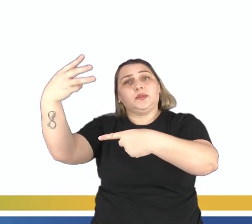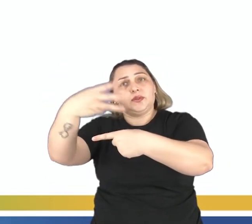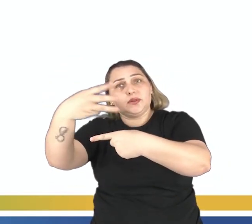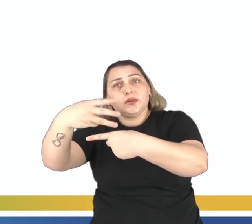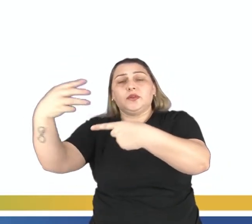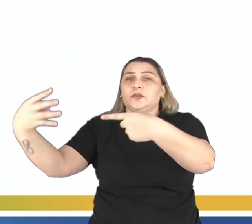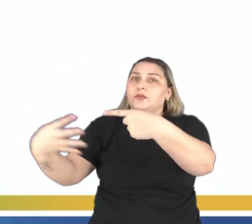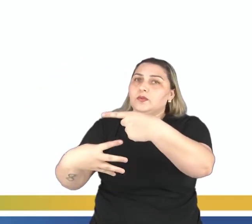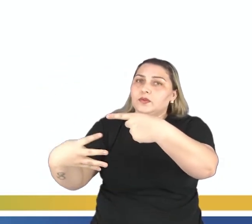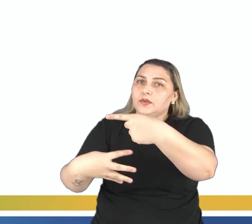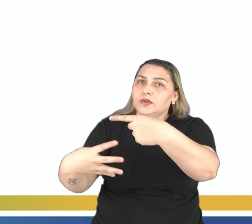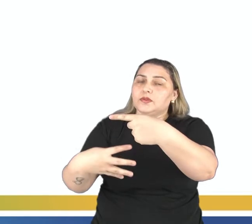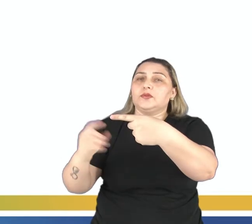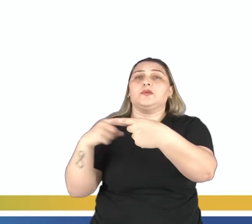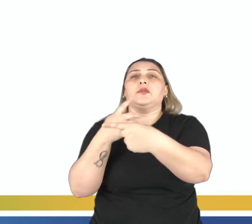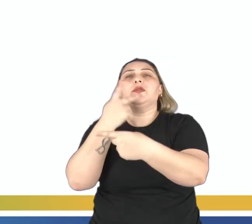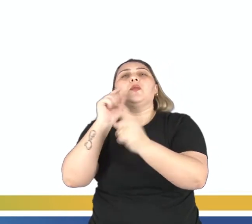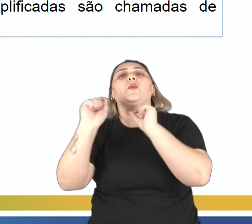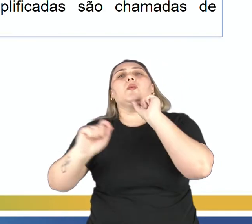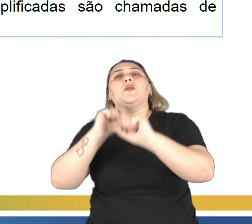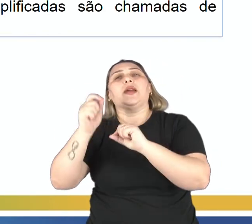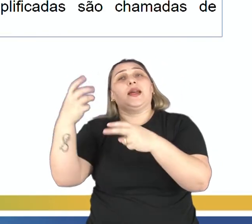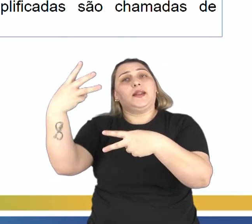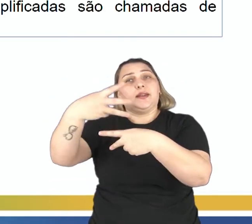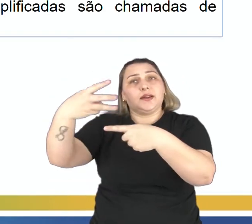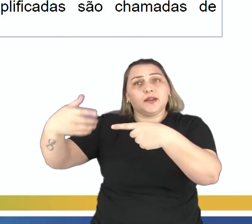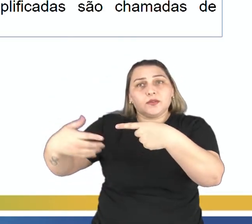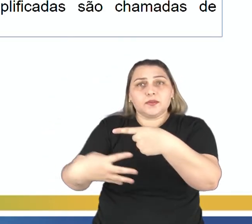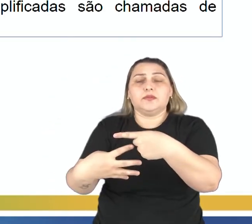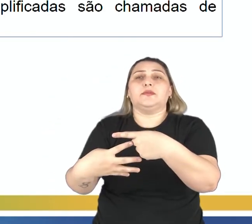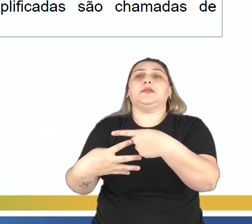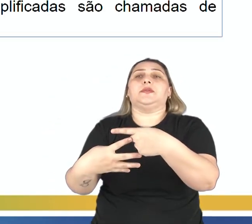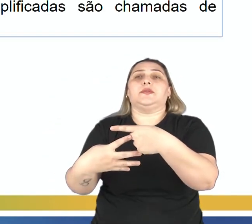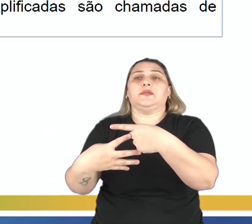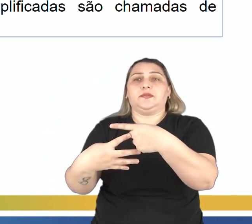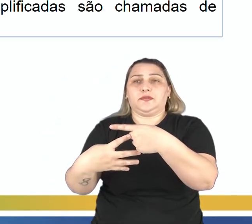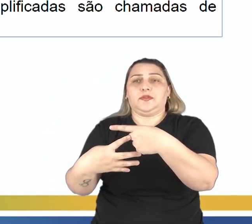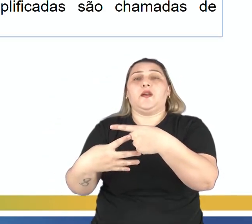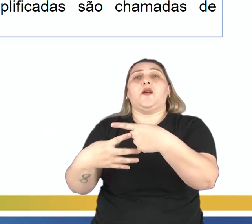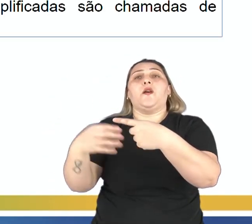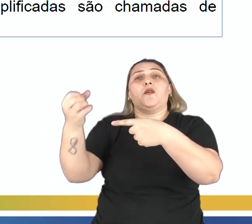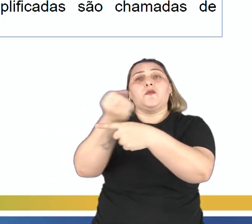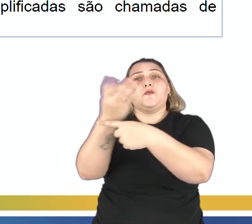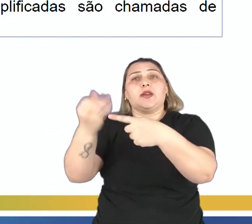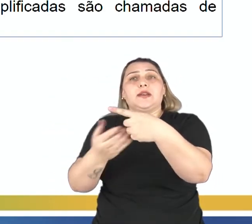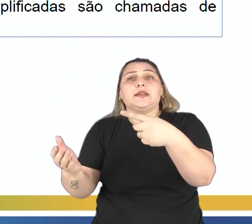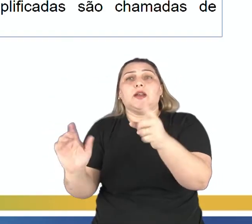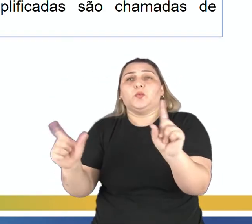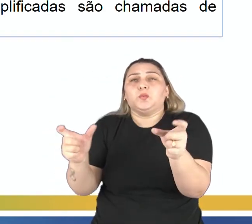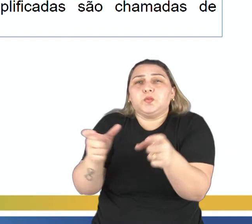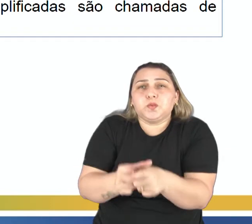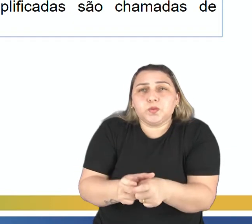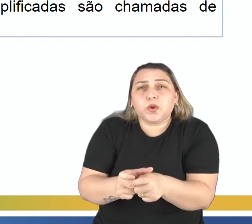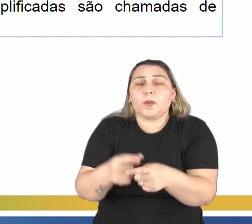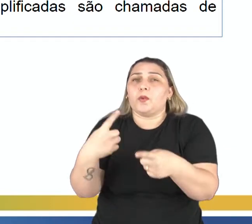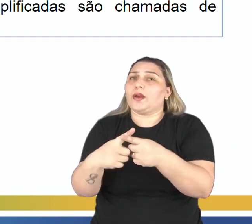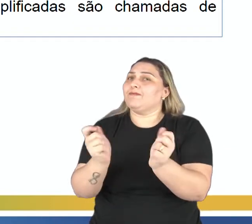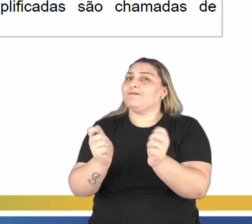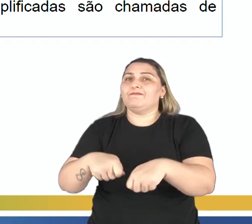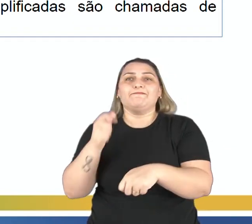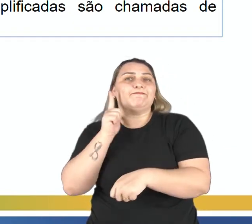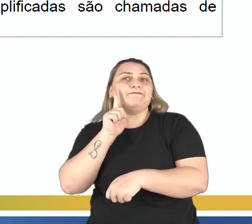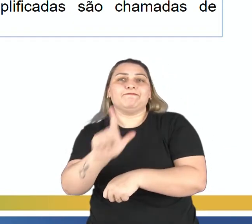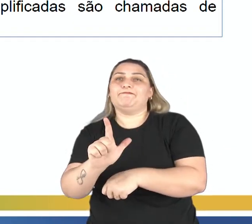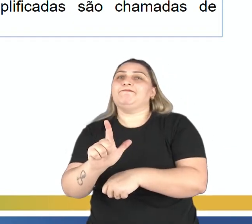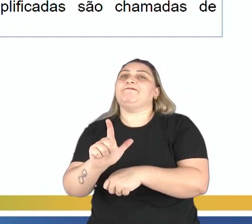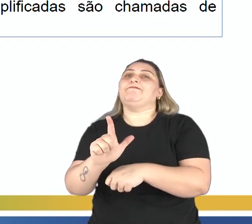quanto o 4. Então, nós dizemos o quê? Que 3/4 nós chamamos de fração irredutível, porque a partir daí nós não